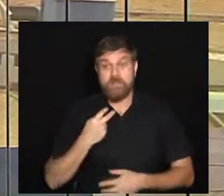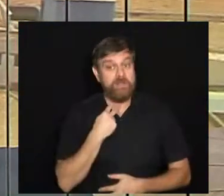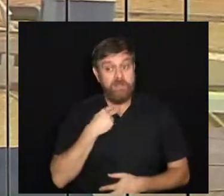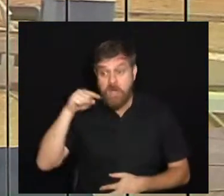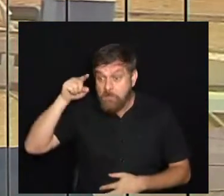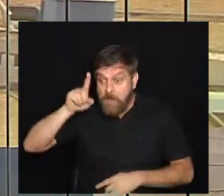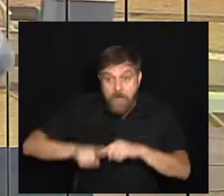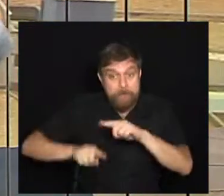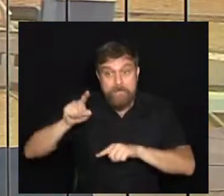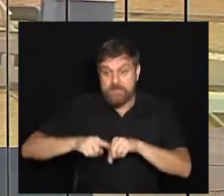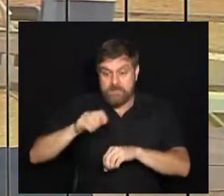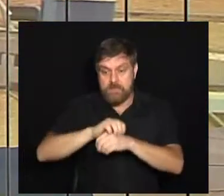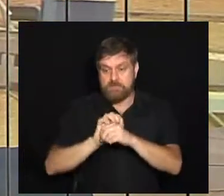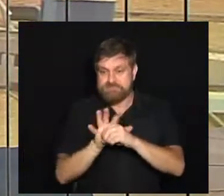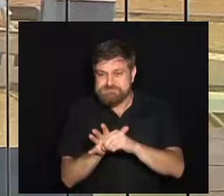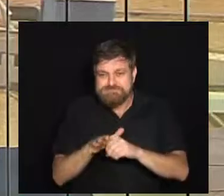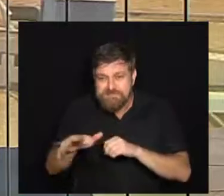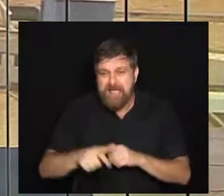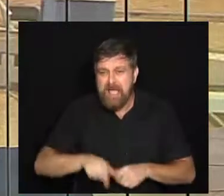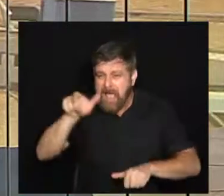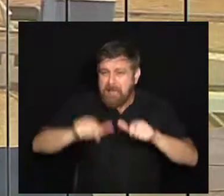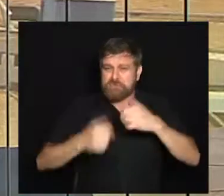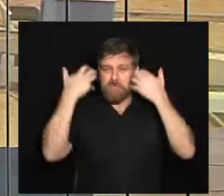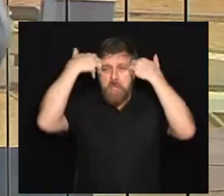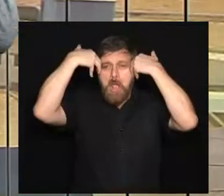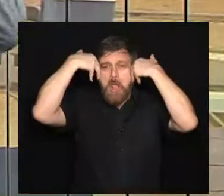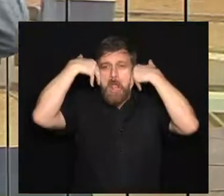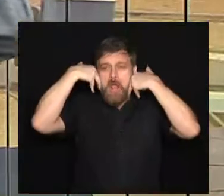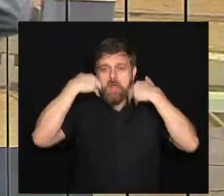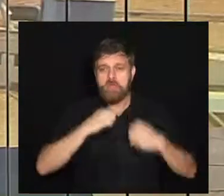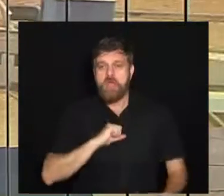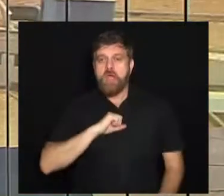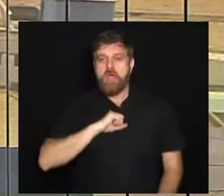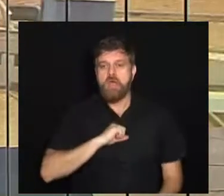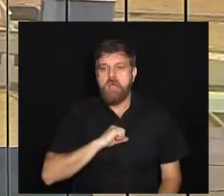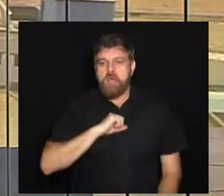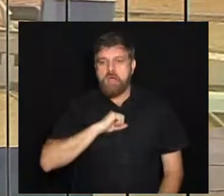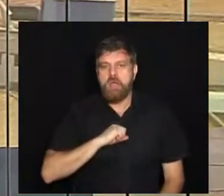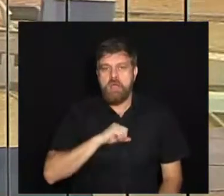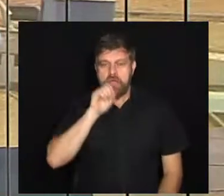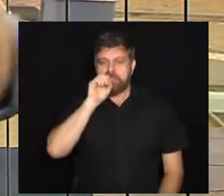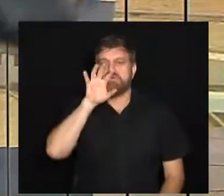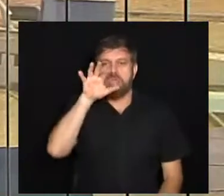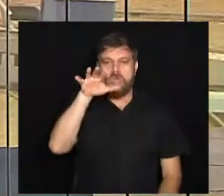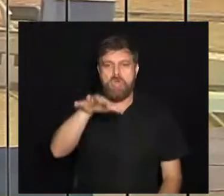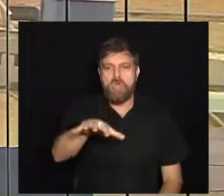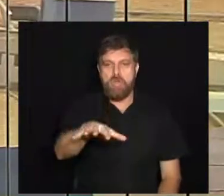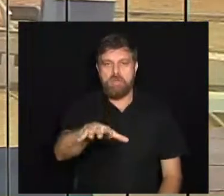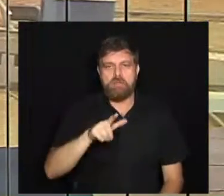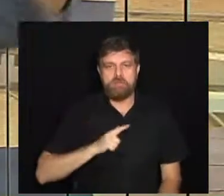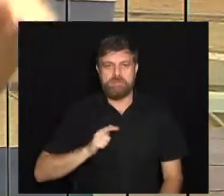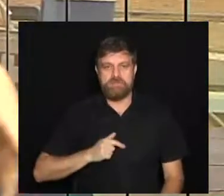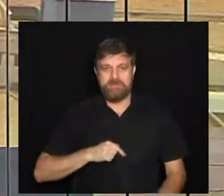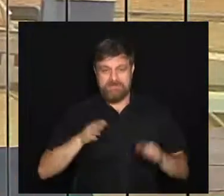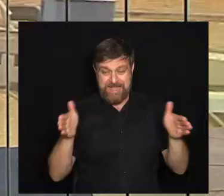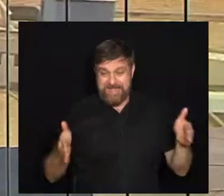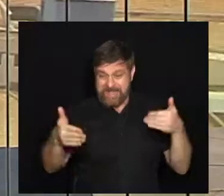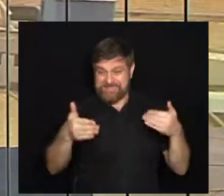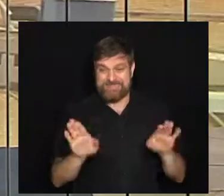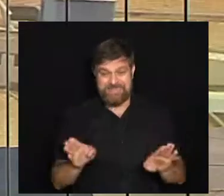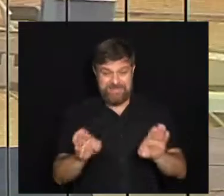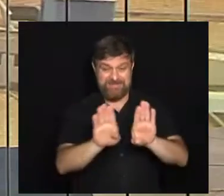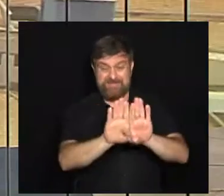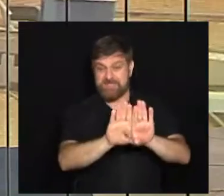propícios para transmissão você tá suado você tá ofegante a respiração está forte está projetando partícula no ar o ambiente costuma ser